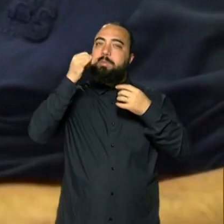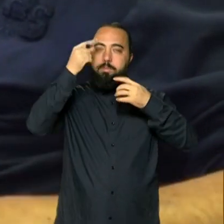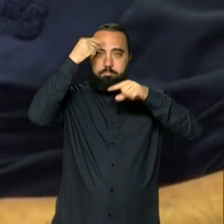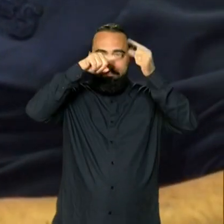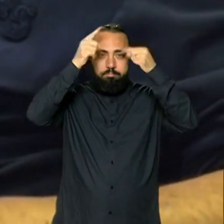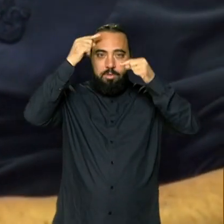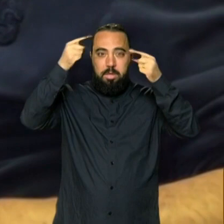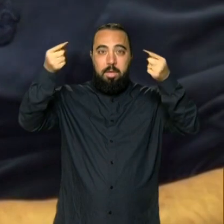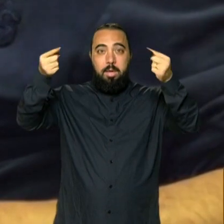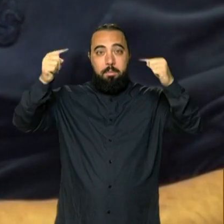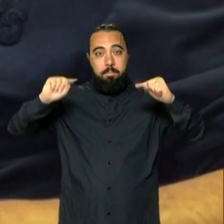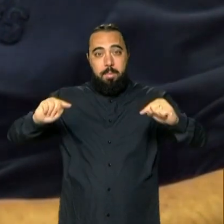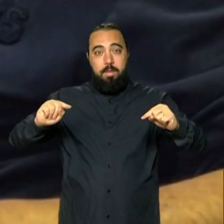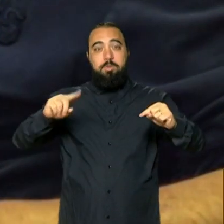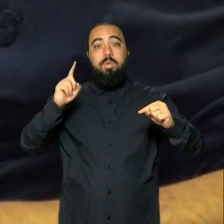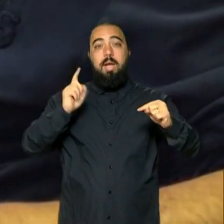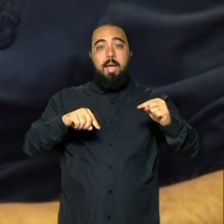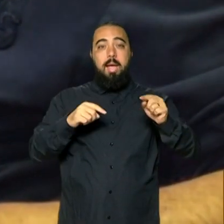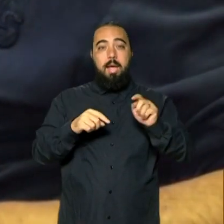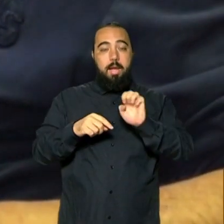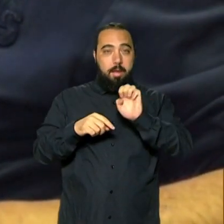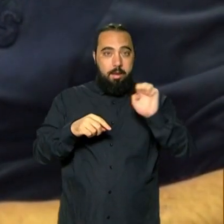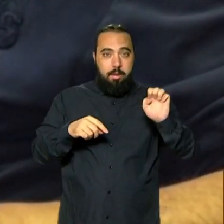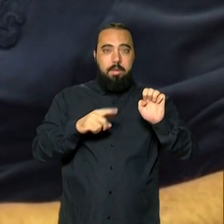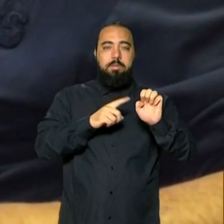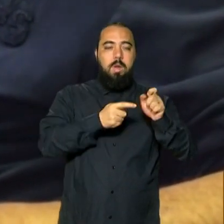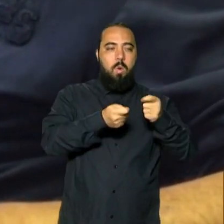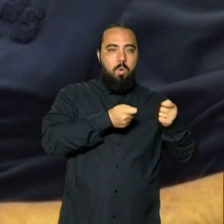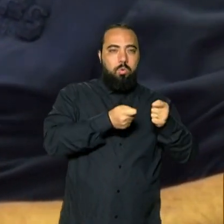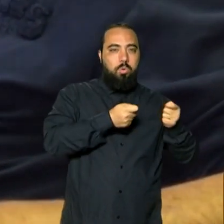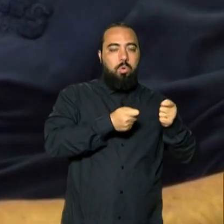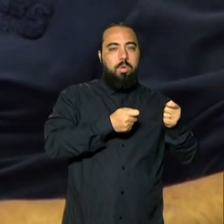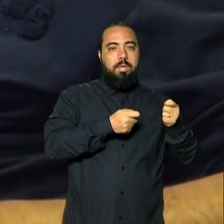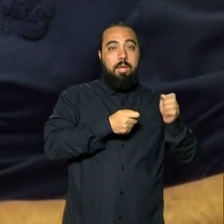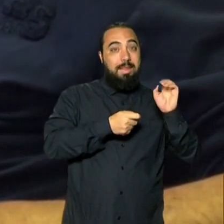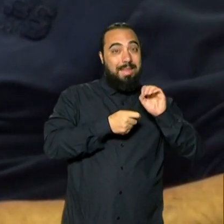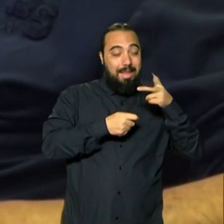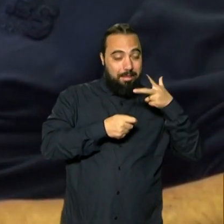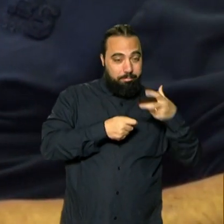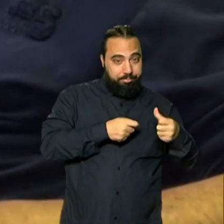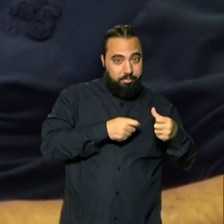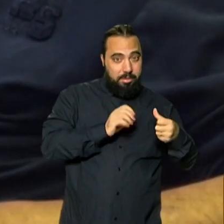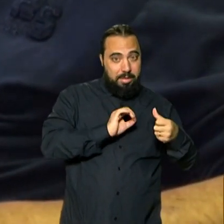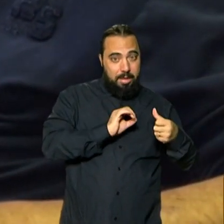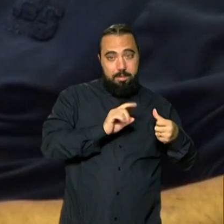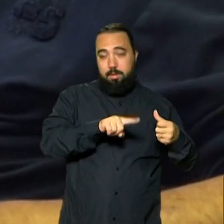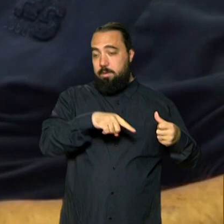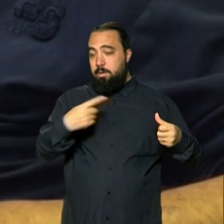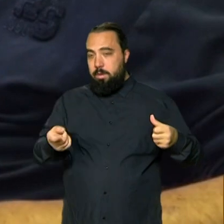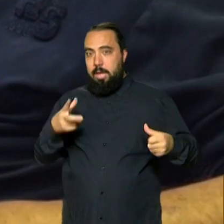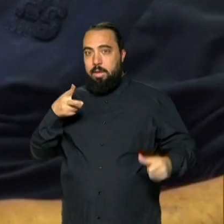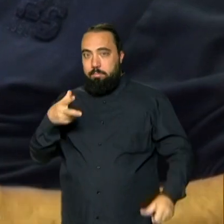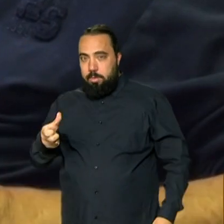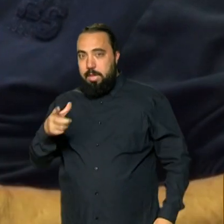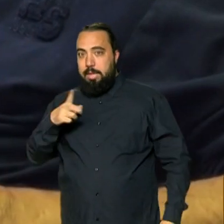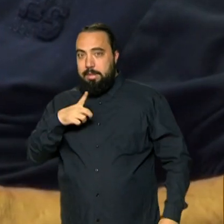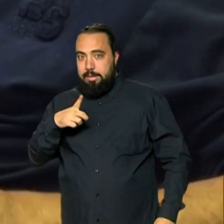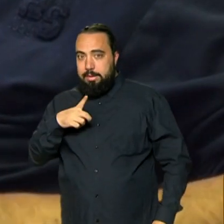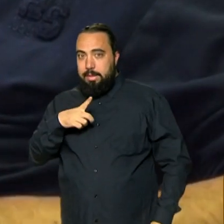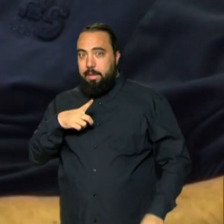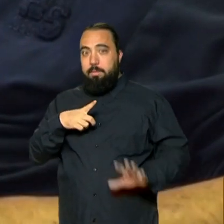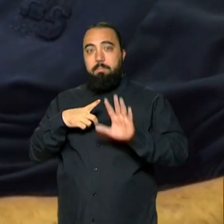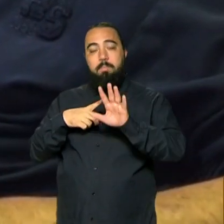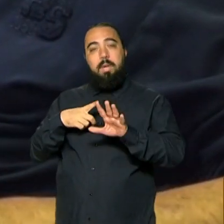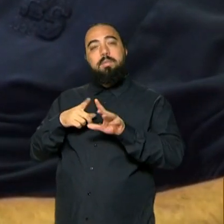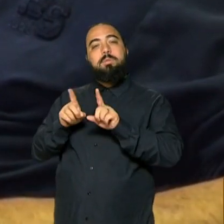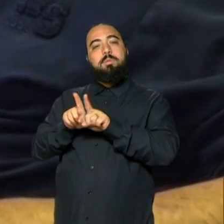animal. Esse é o lado controle que não recebeu a toxina. Esse é o lado que recebeu a toxina, mas ao mesmo